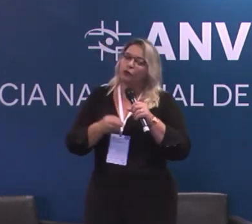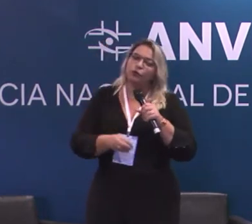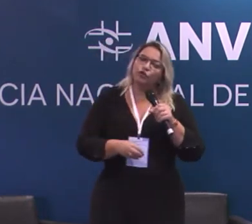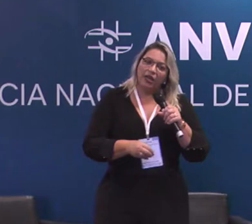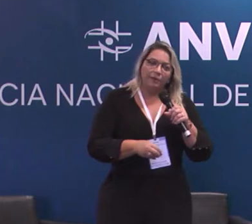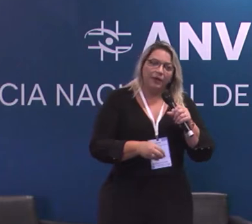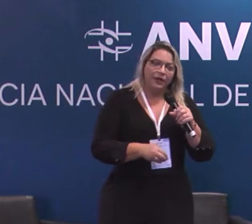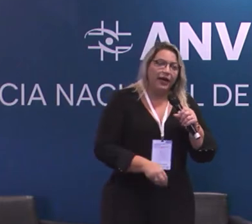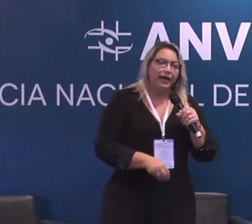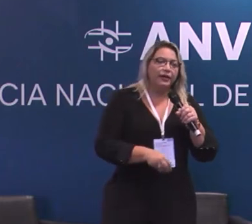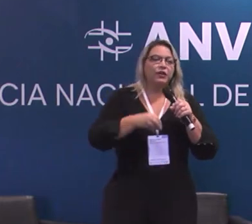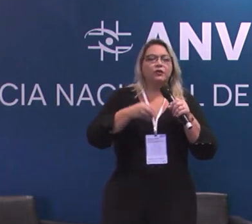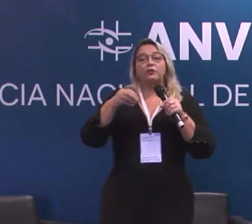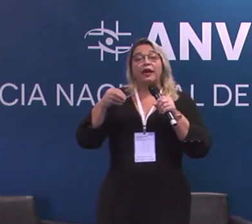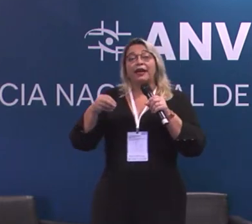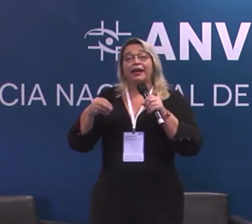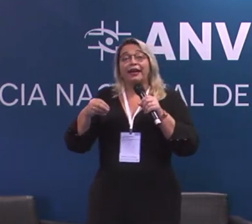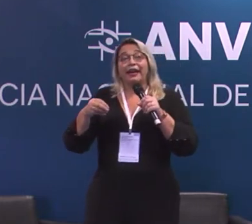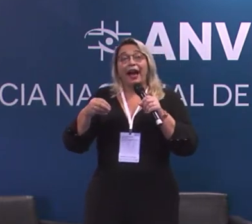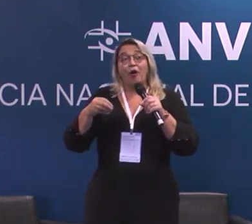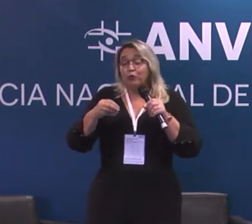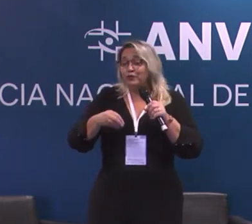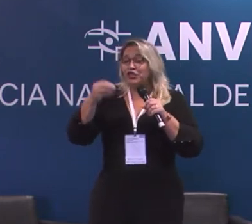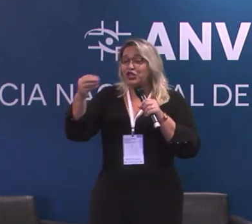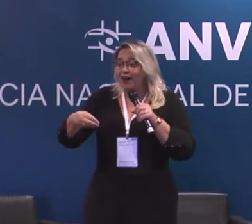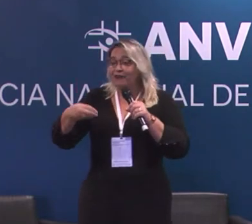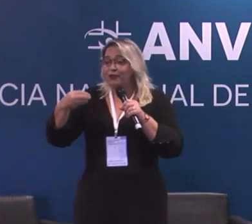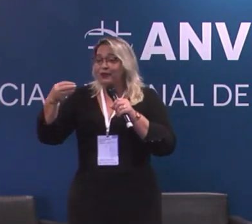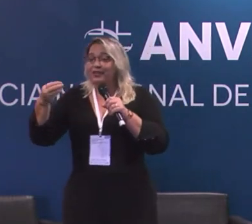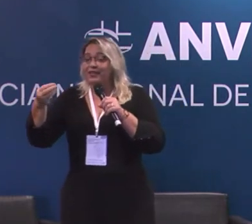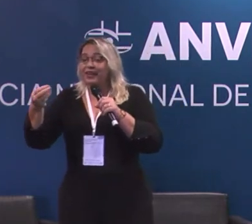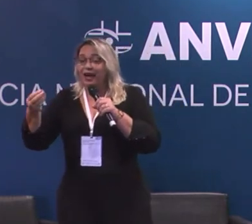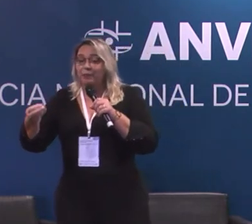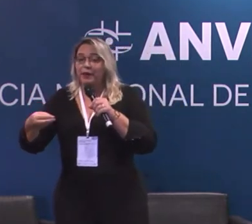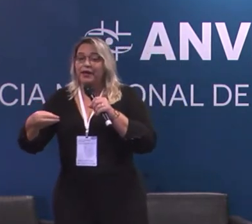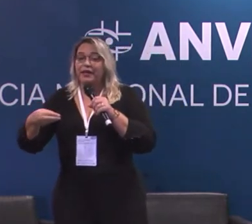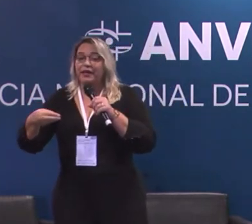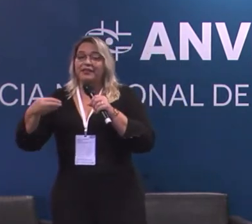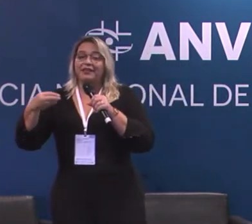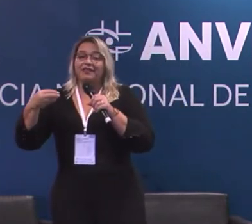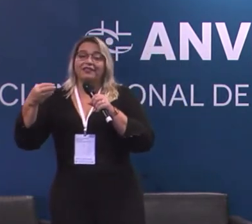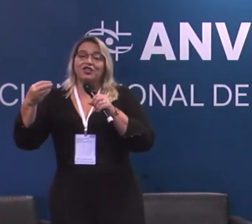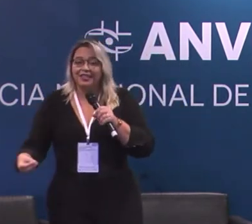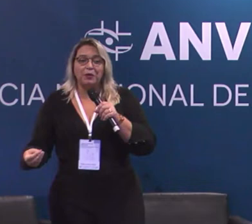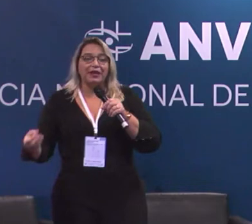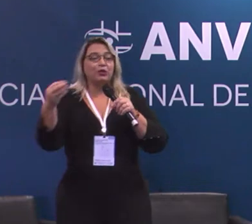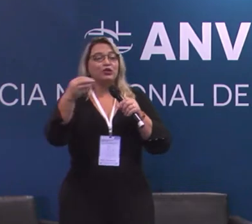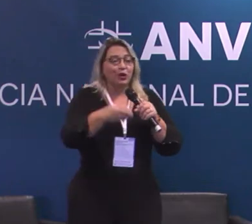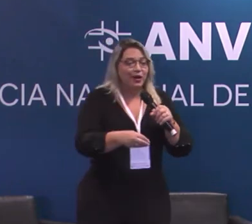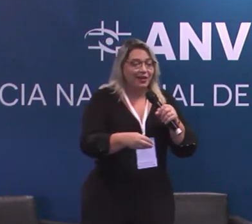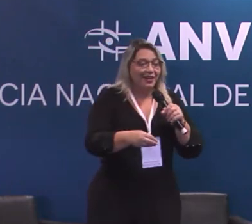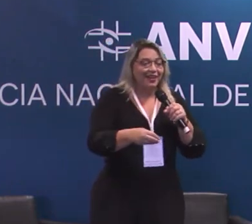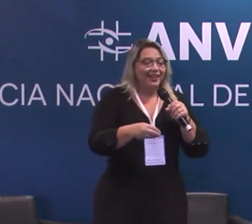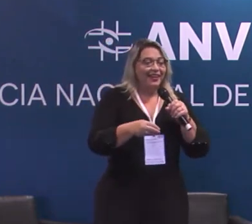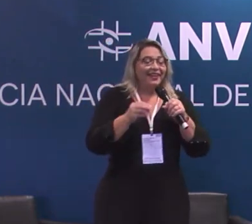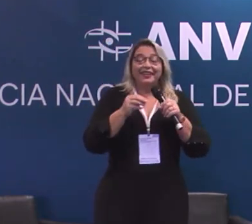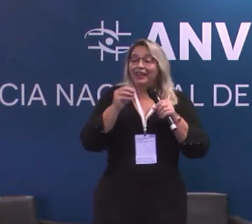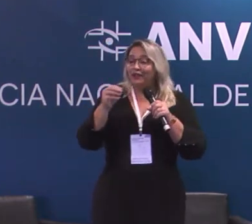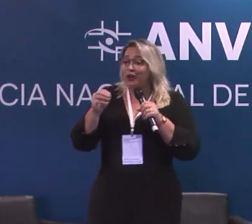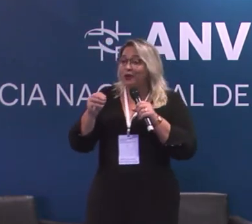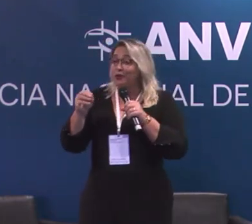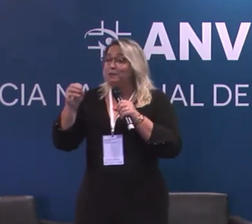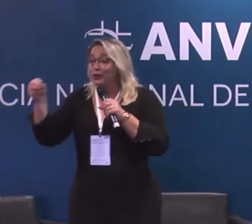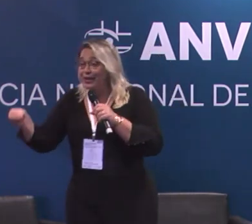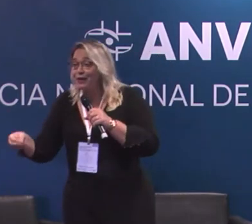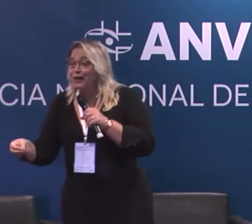todos terminaram, nem alguns achavam que, de repente, já tinha terminado e, quando chegou aqui, identificou